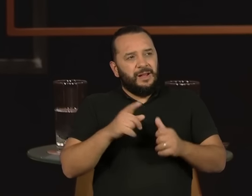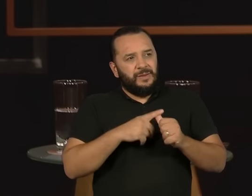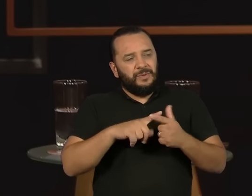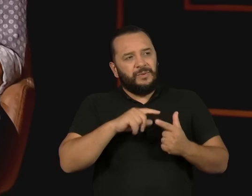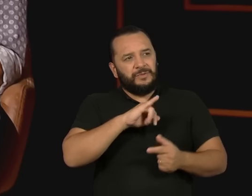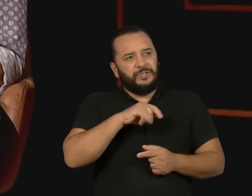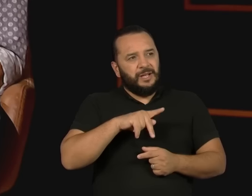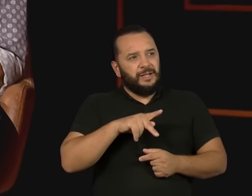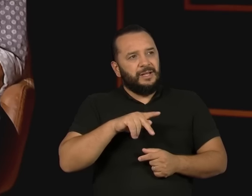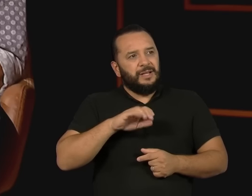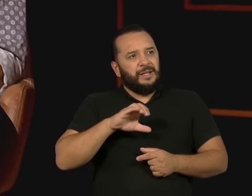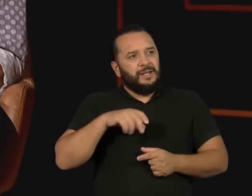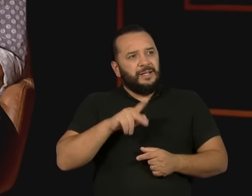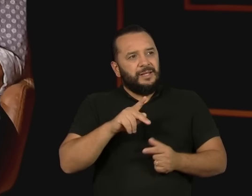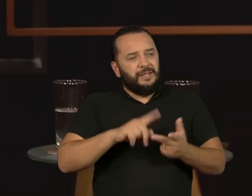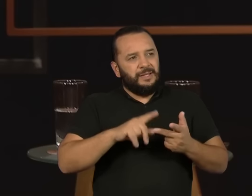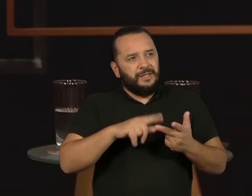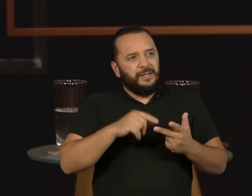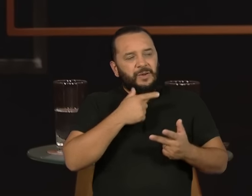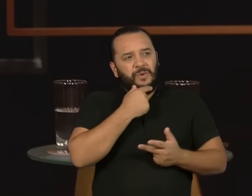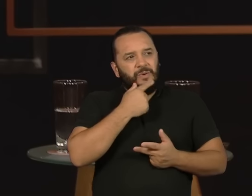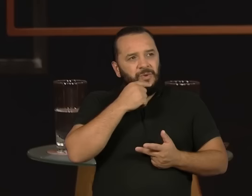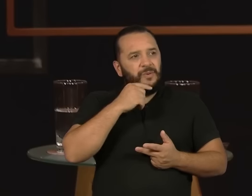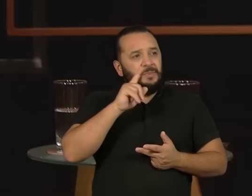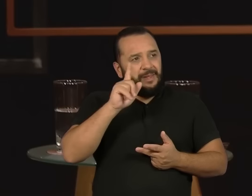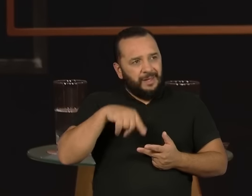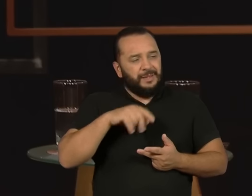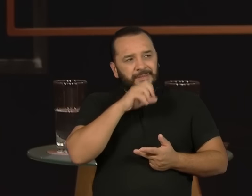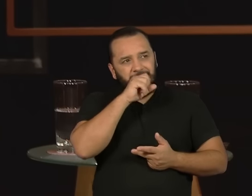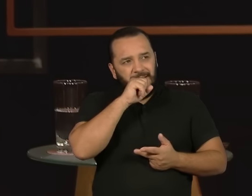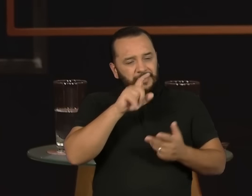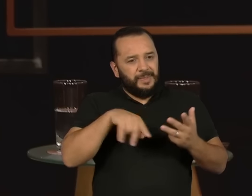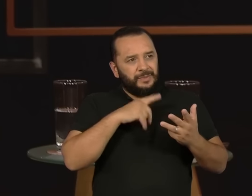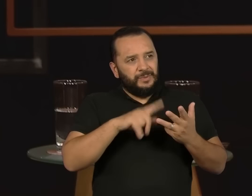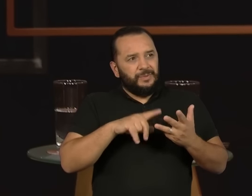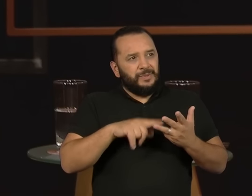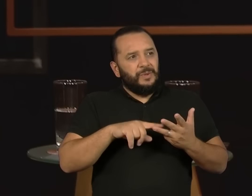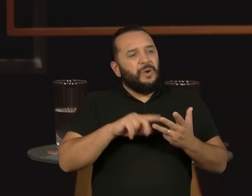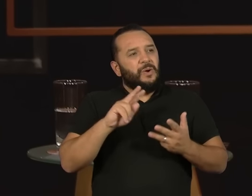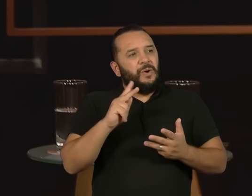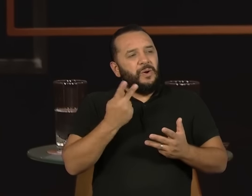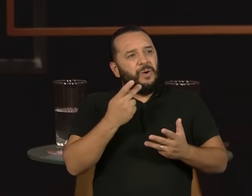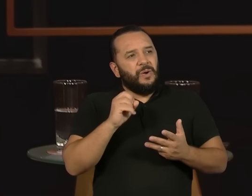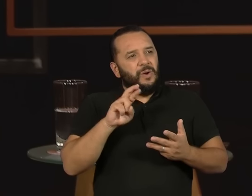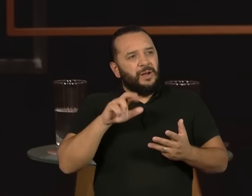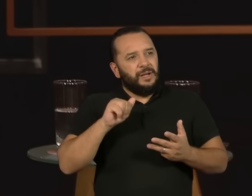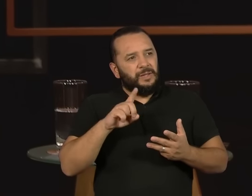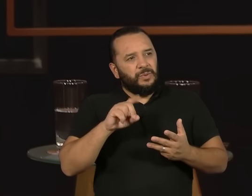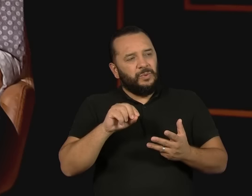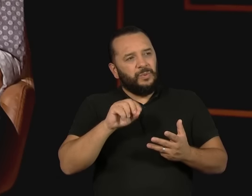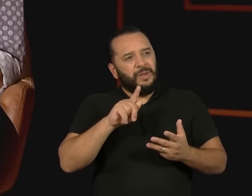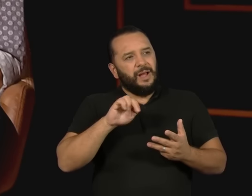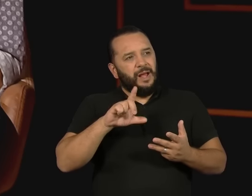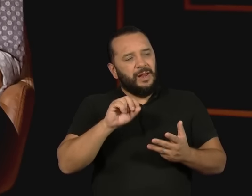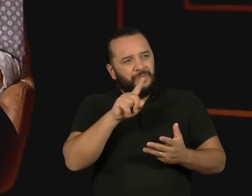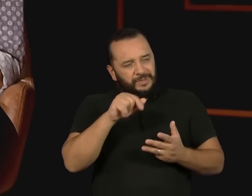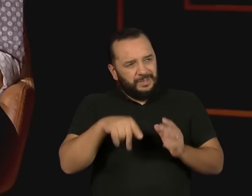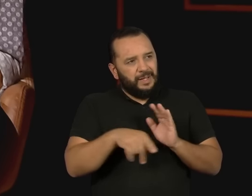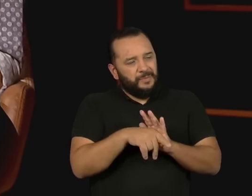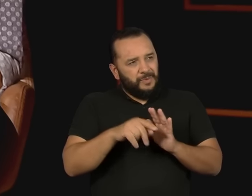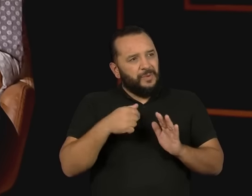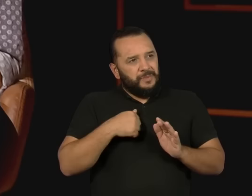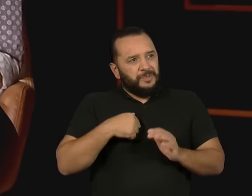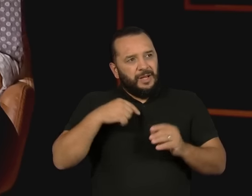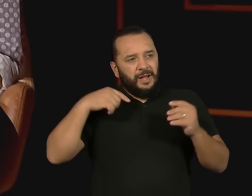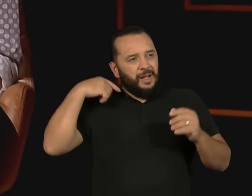Marilyn Monroe, O Homem que Era Sábado. Na Hora do Galo, você era um ator músico. Foi. Você toca algum instrumento?